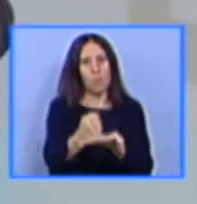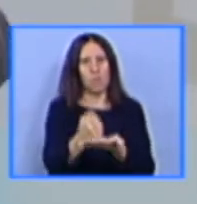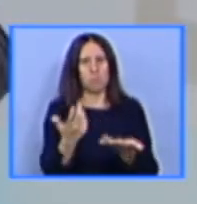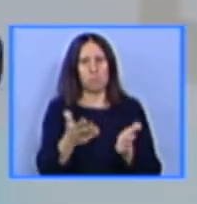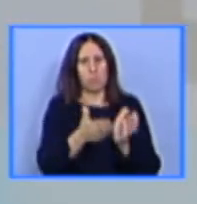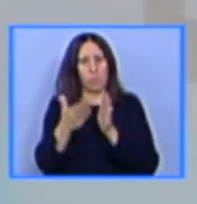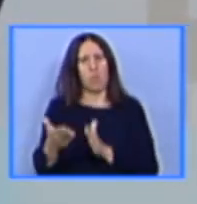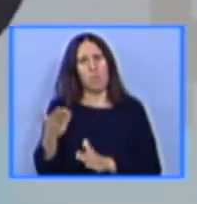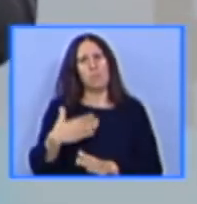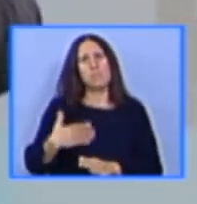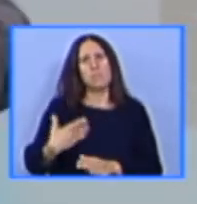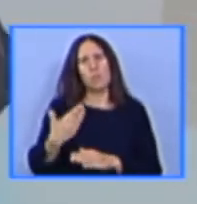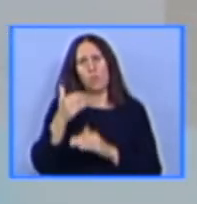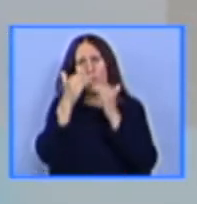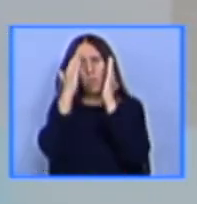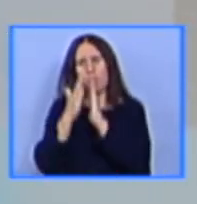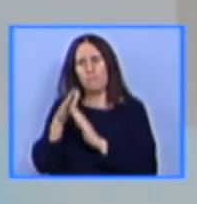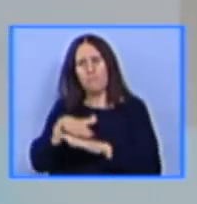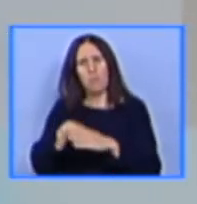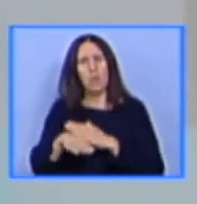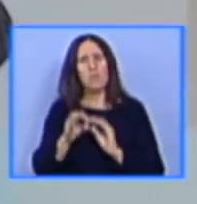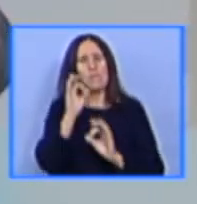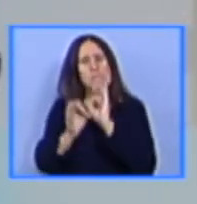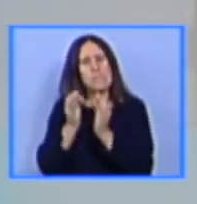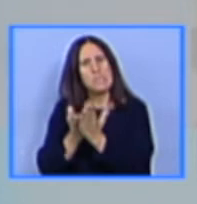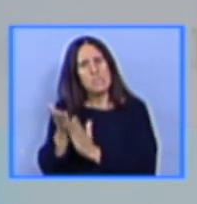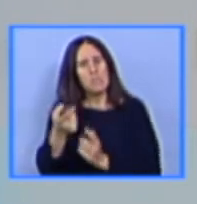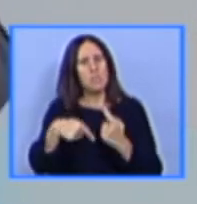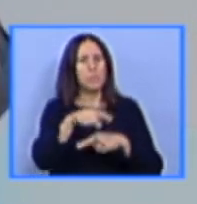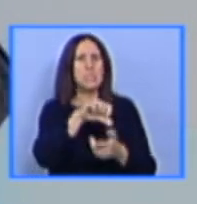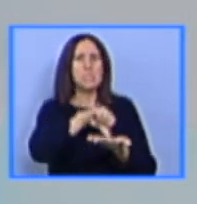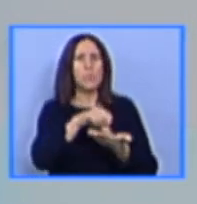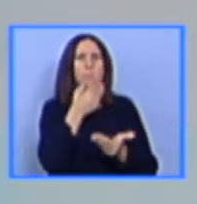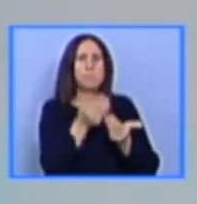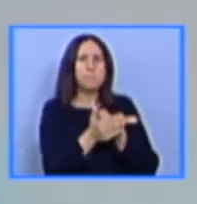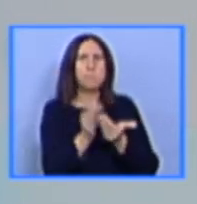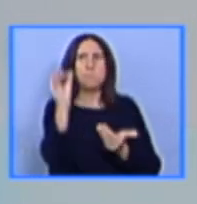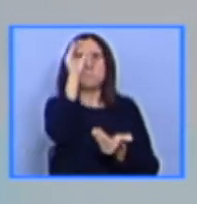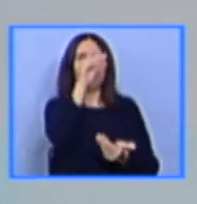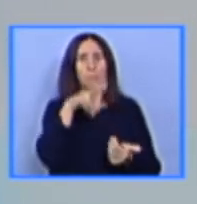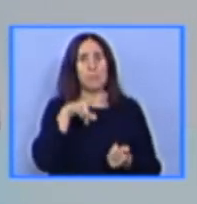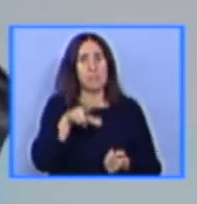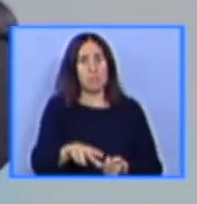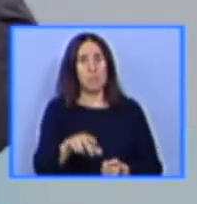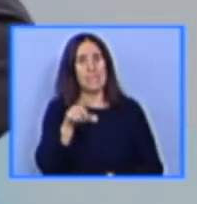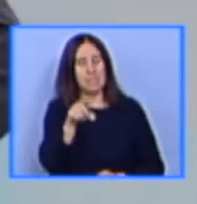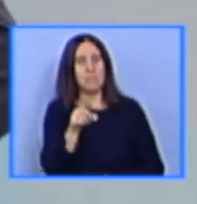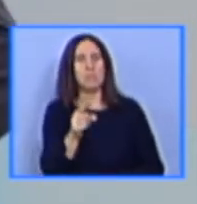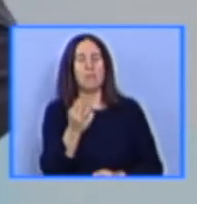lado, nas misericórdias, nas unidades de cuidados paliativos e depois nos centros de idosos, em muitos sítios pelo país inteiro e esse é o